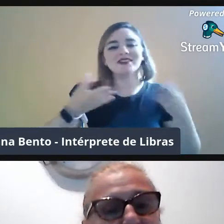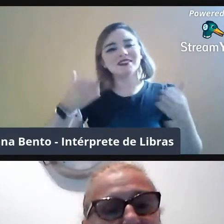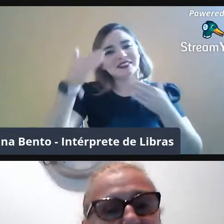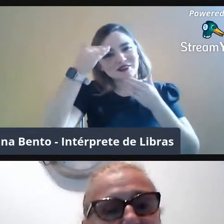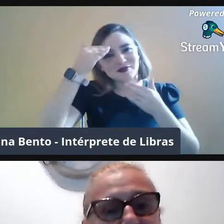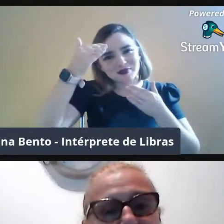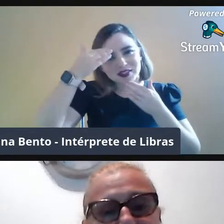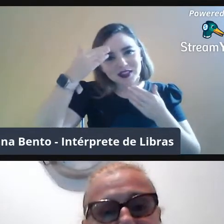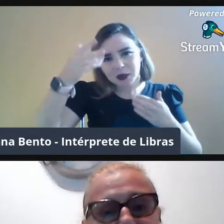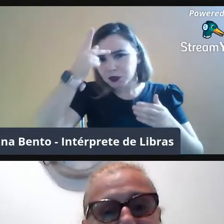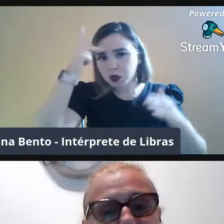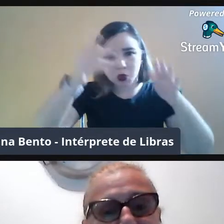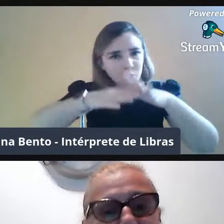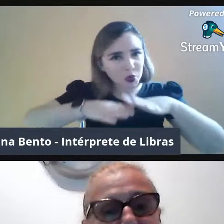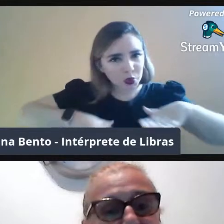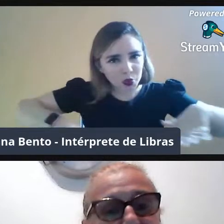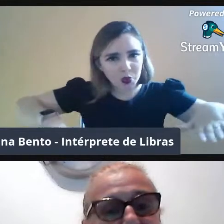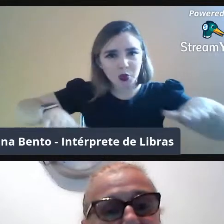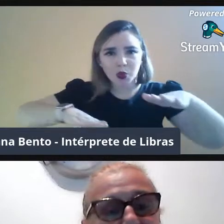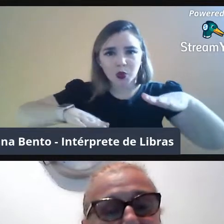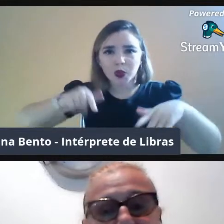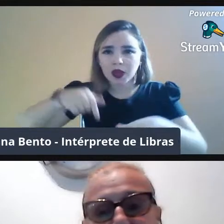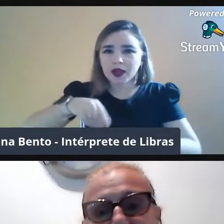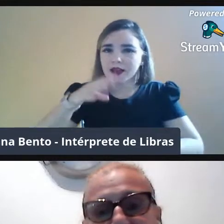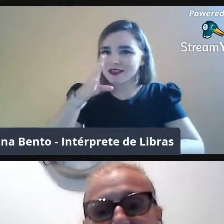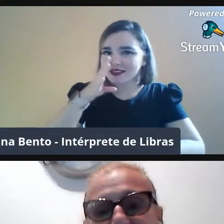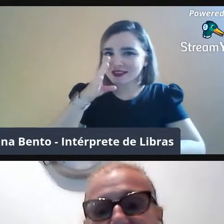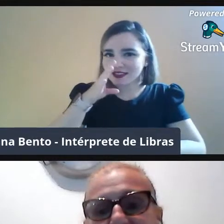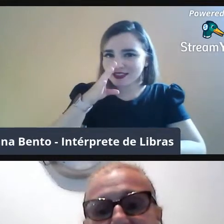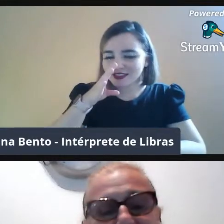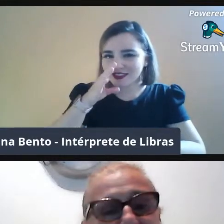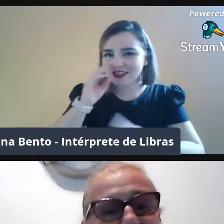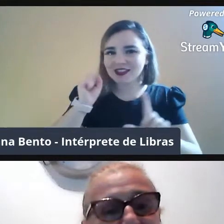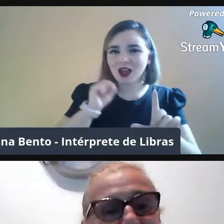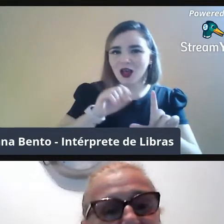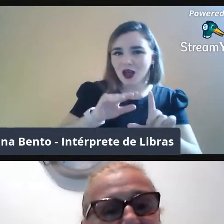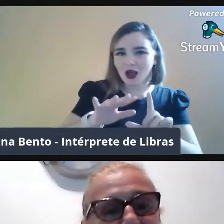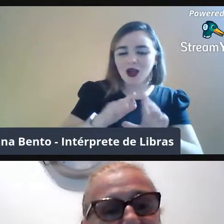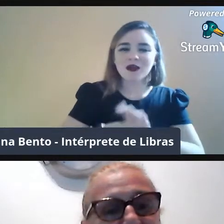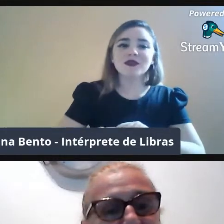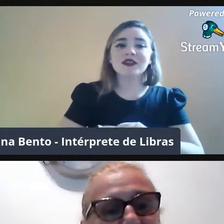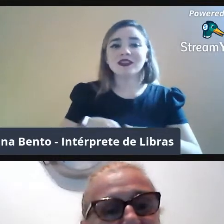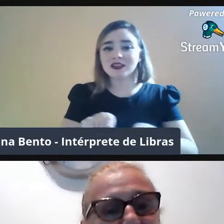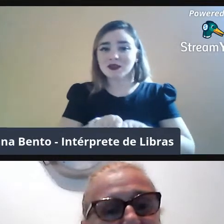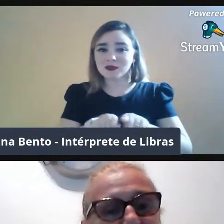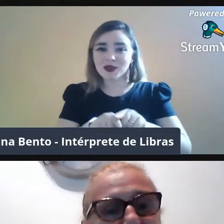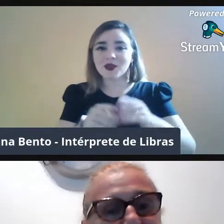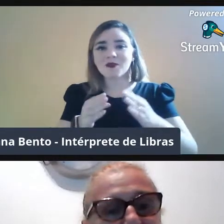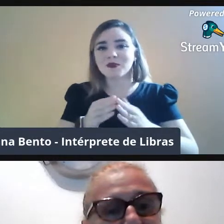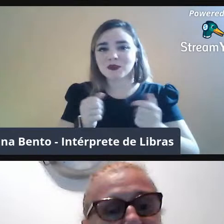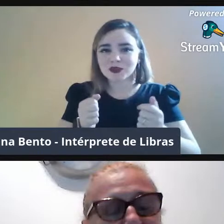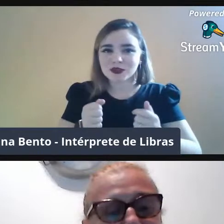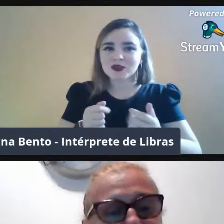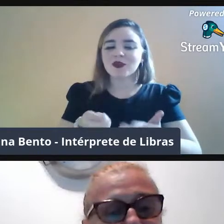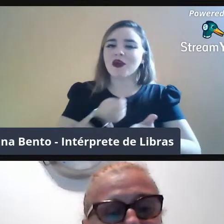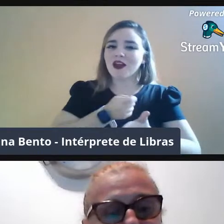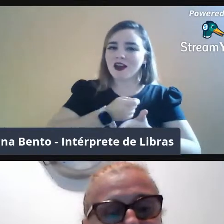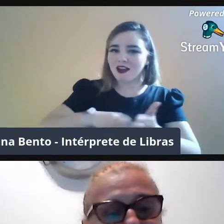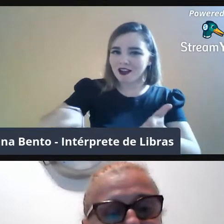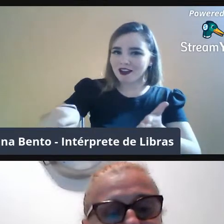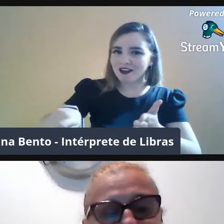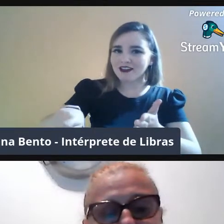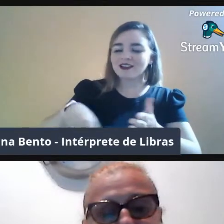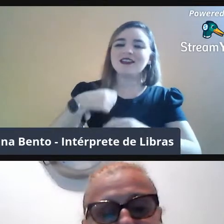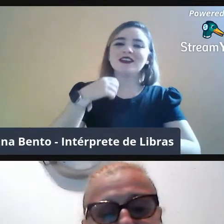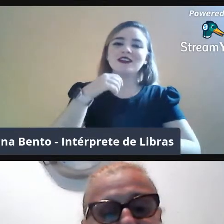a todo mundo que ficou até agora na nossa live. Quero pedir que vocês se inscrevam no nosso canal